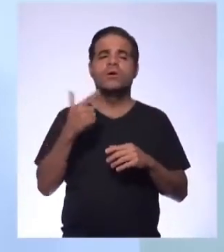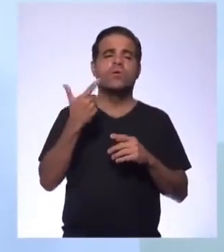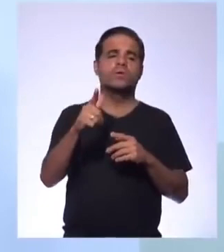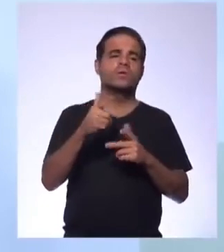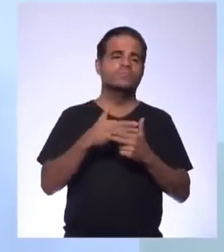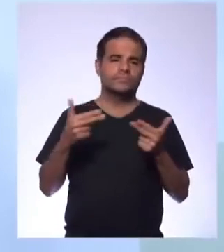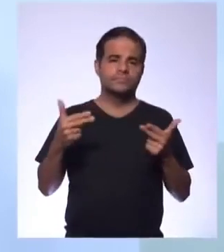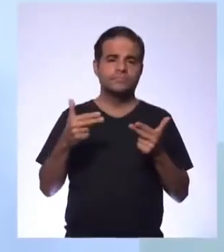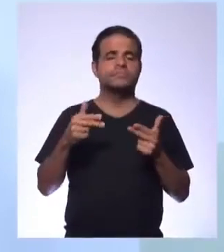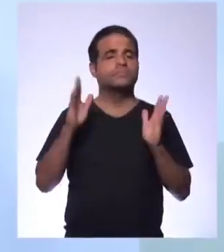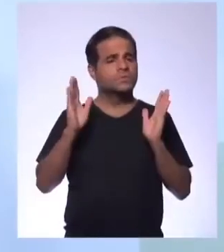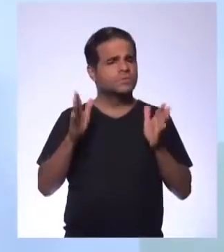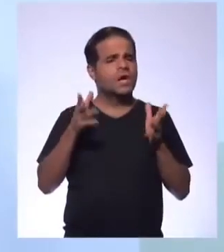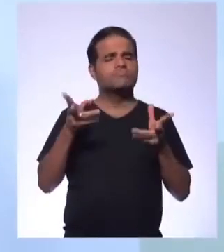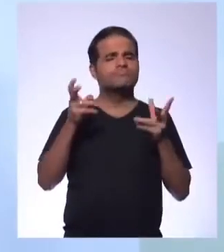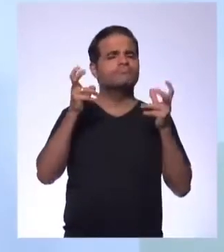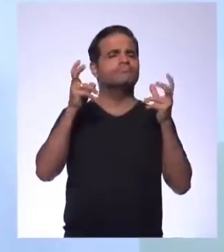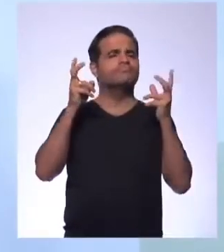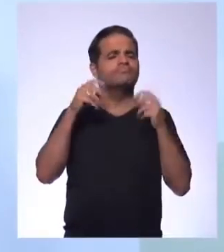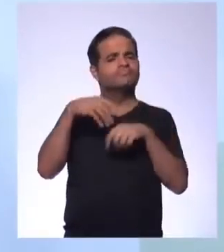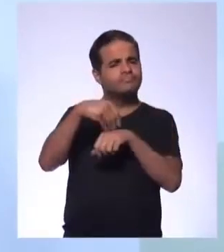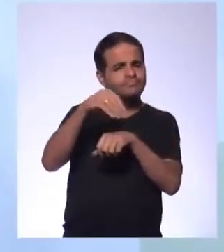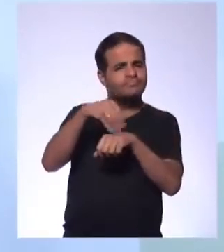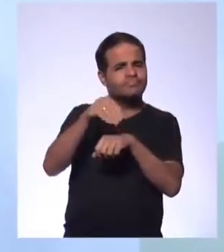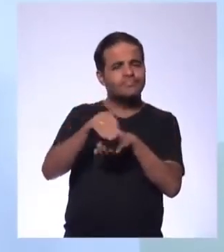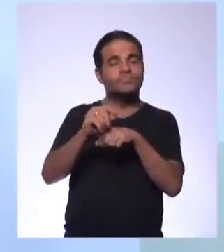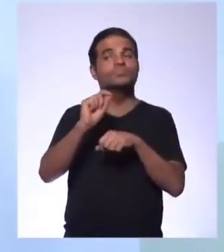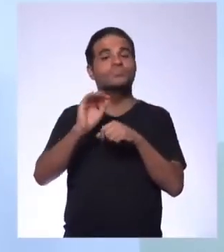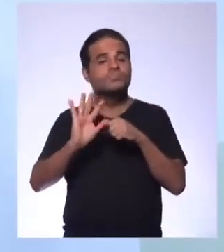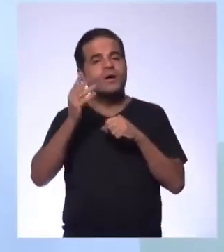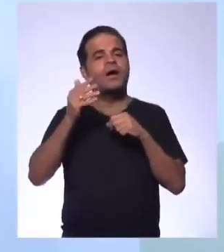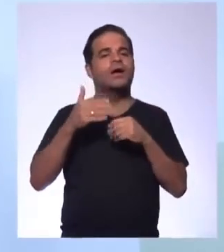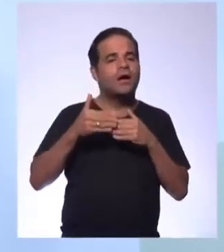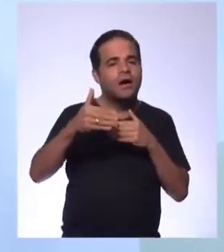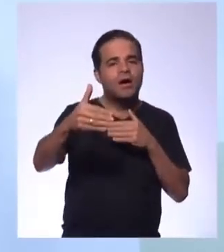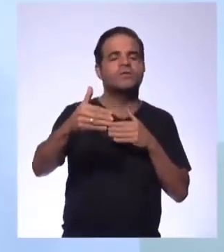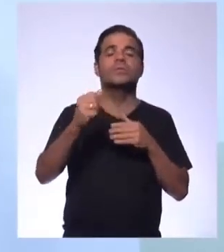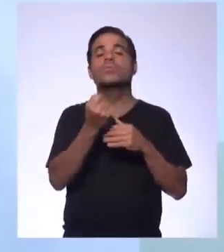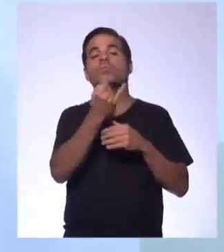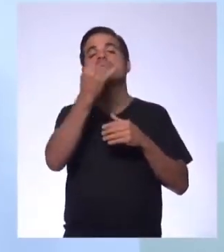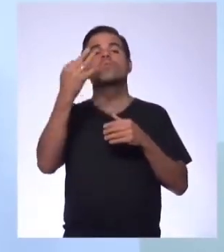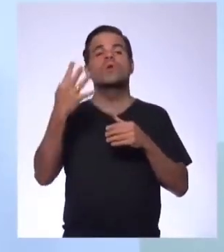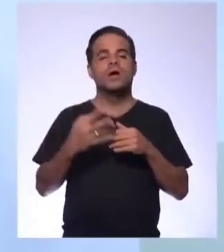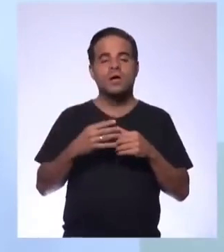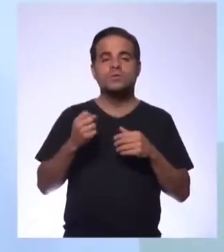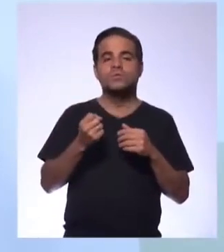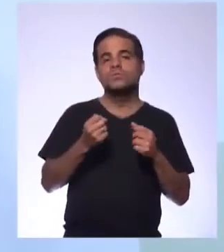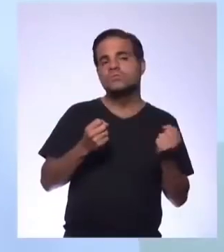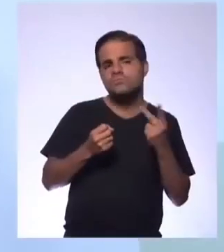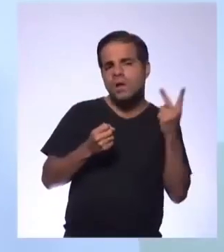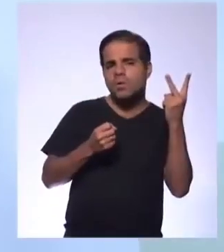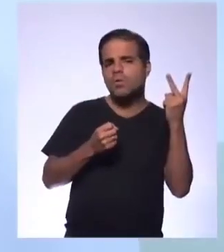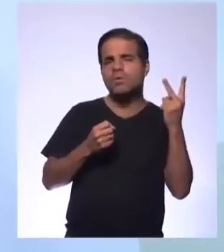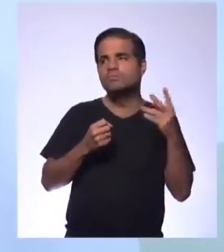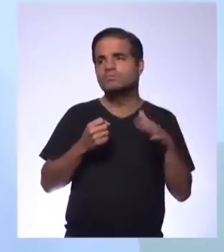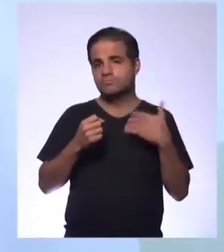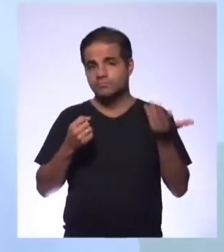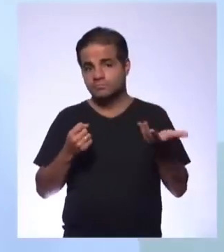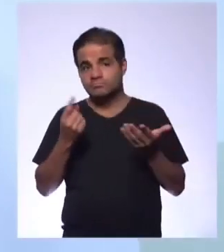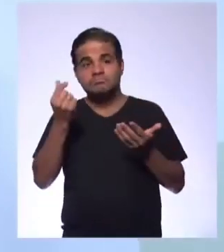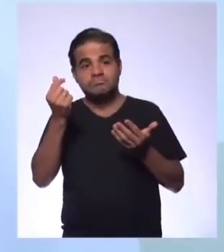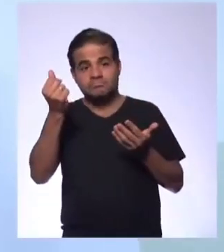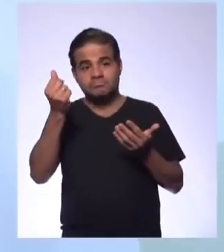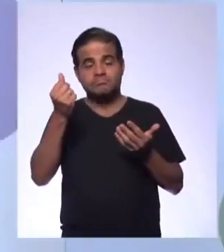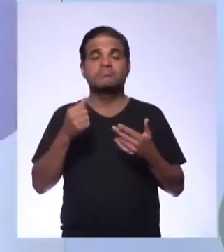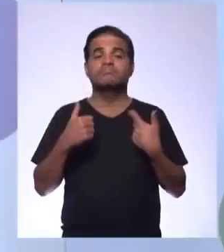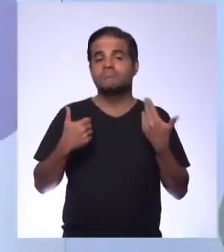outra. Então, acho que já deu para dar um spoiler sobre o que vai acontecer nessa aula. Quanto custa ou quanto vale? Acho que essa é a grande questão de Estou hoje, falando de